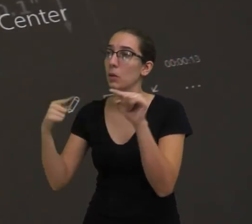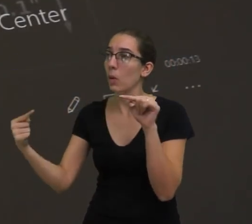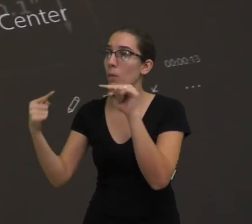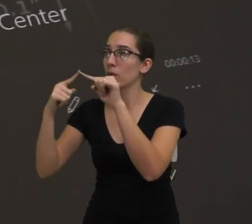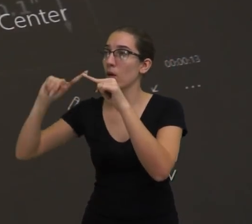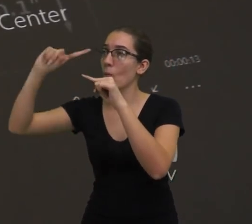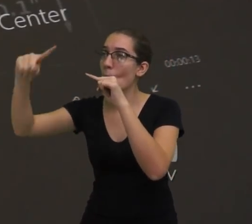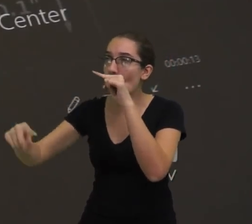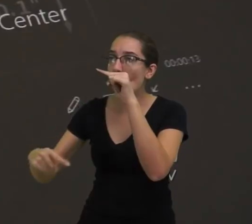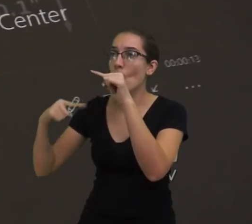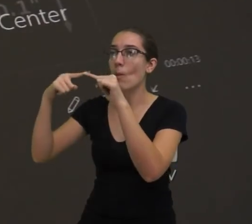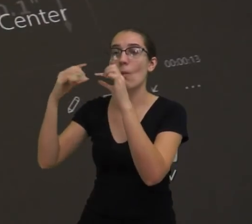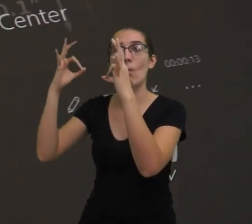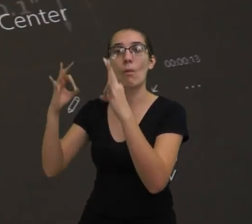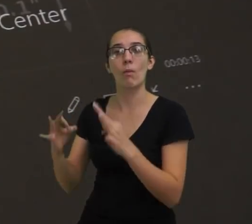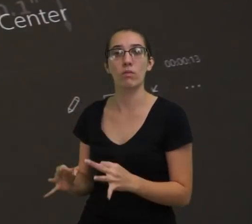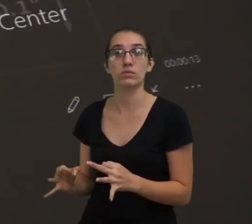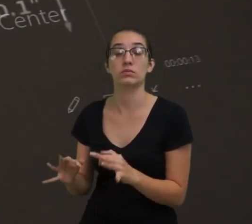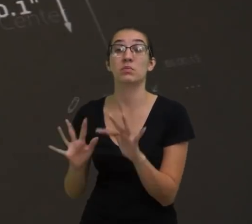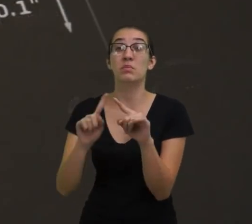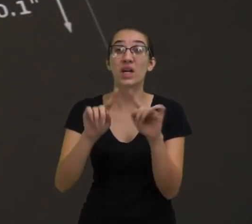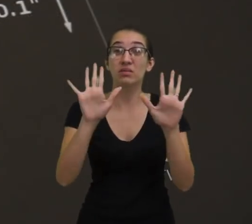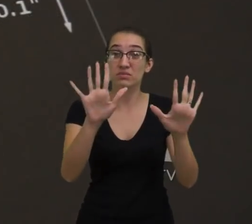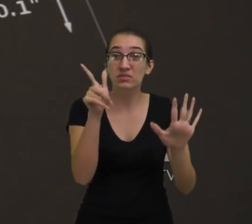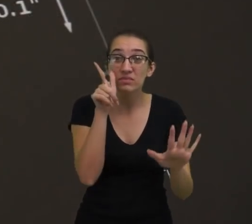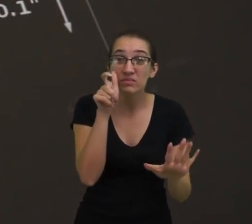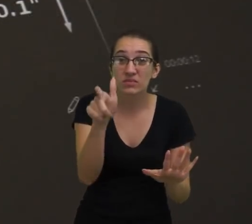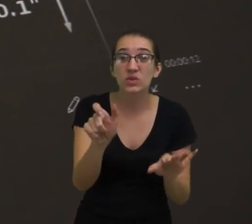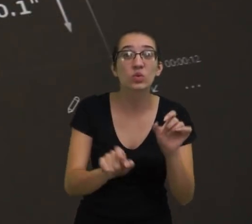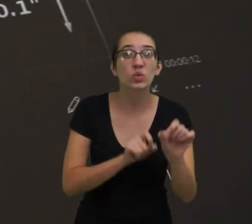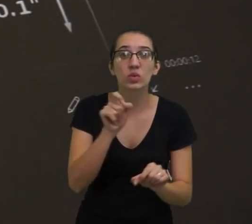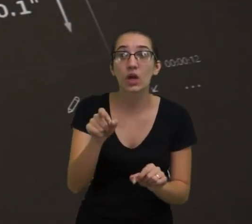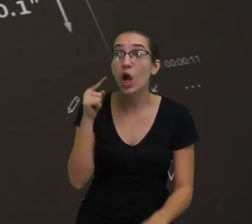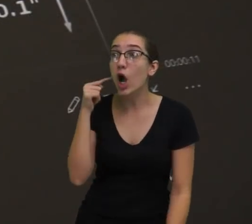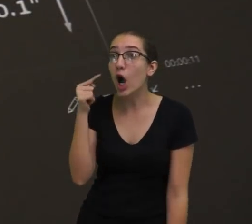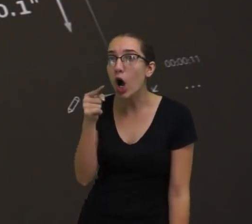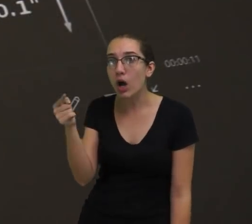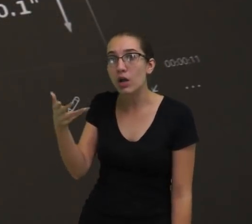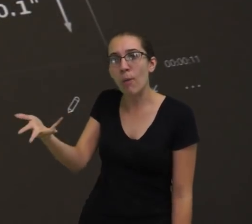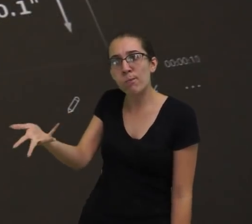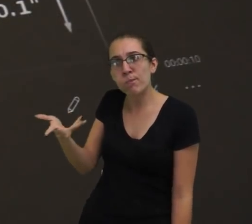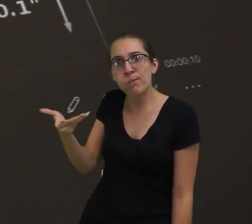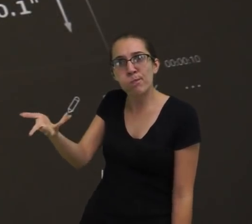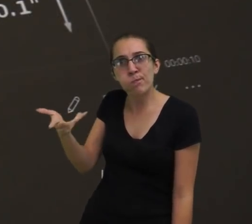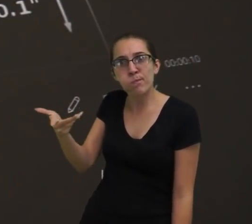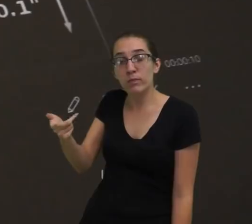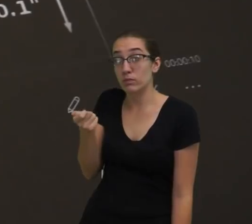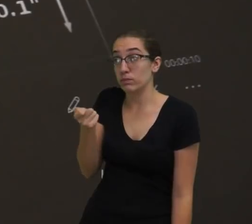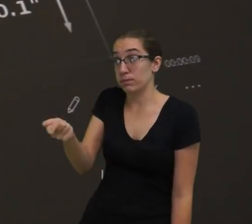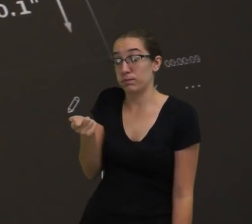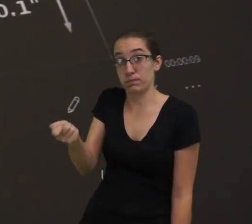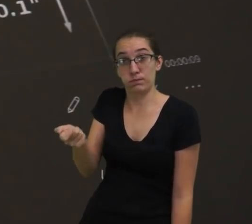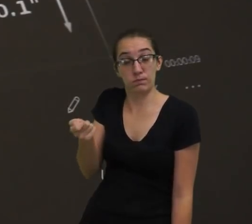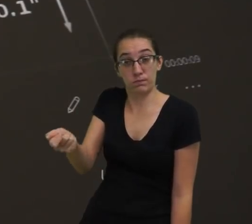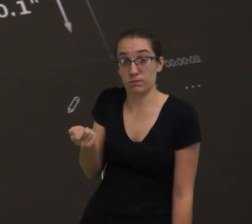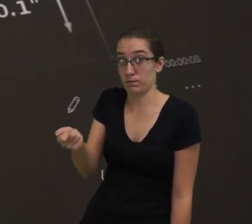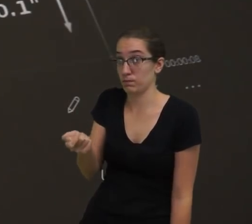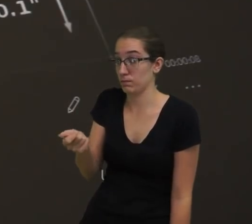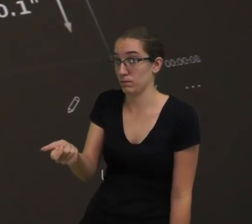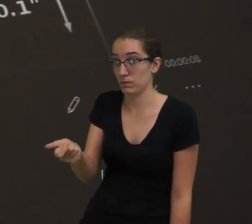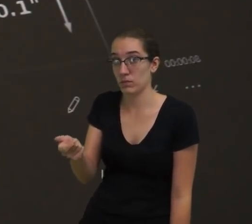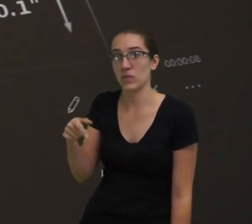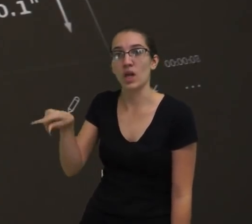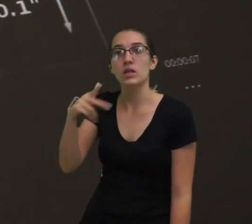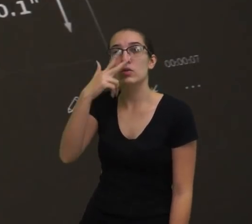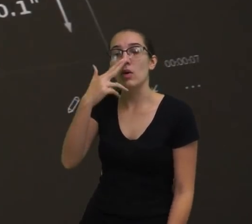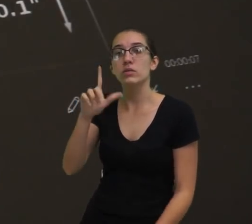a velocidade que essas estrelas se movem, tá? Muito, muito rápido. Elas são freadas com grande intensidade quando passam aqui perto.